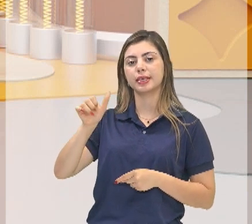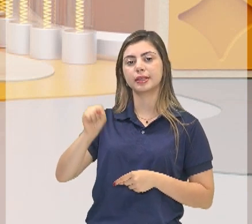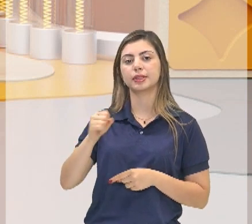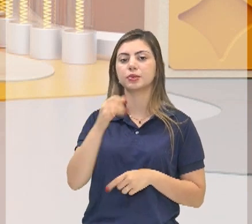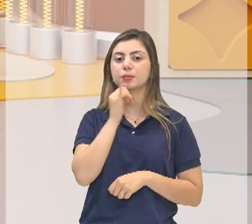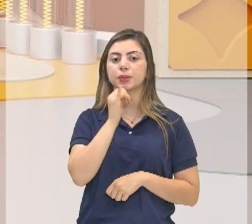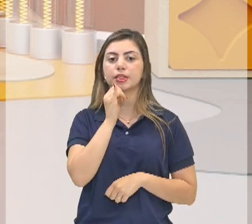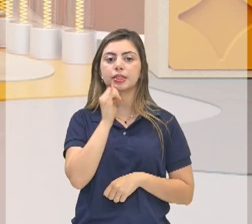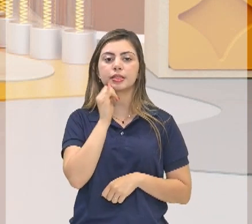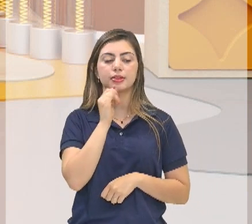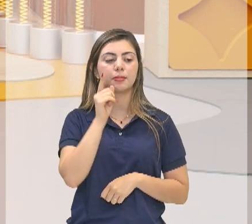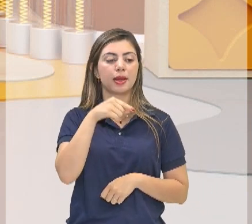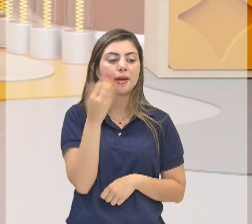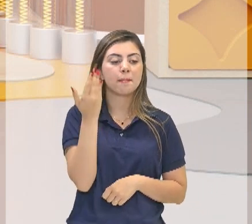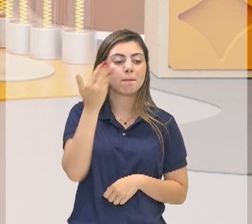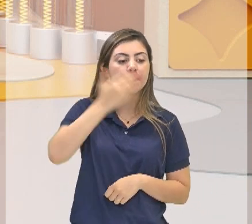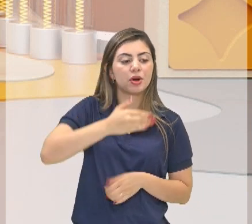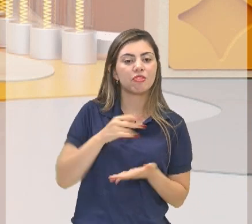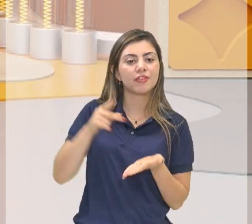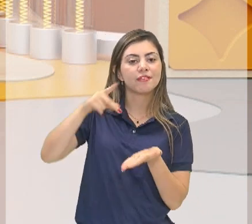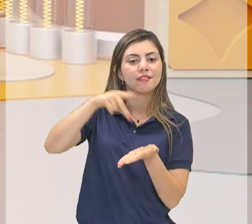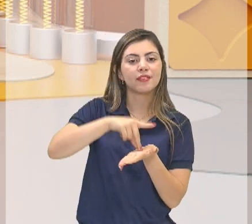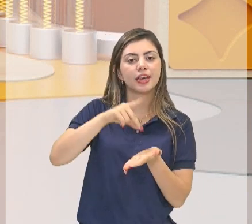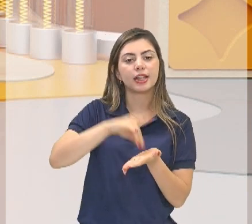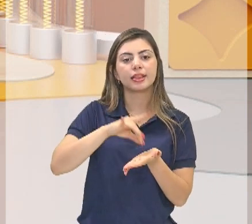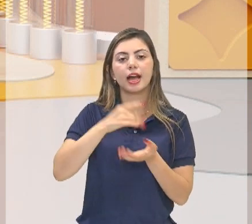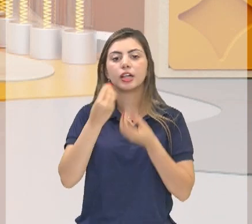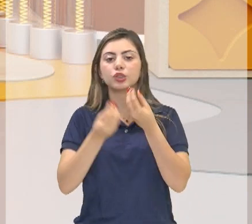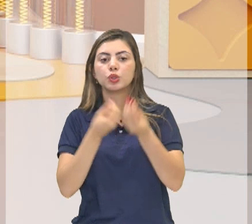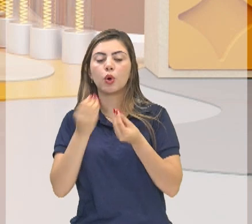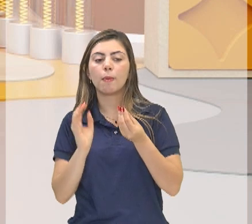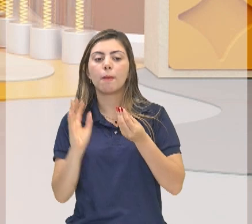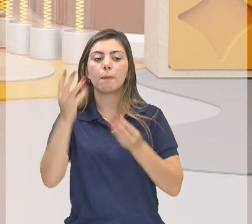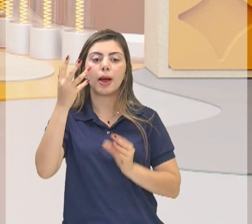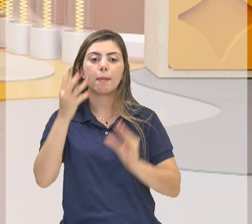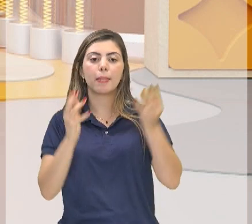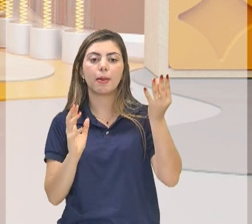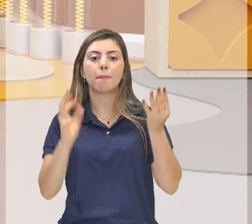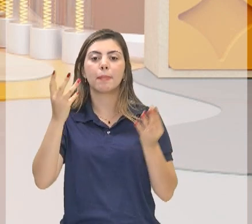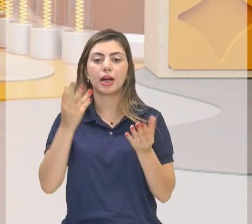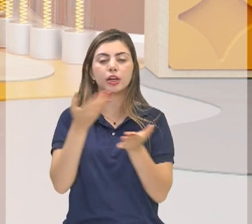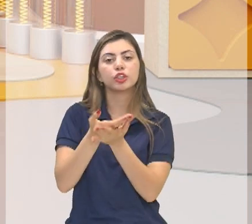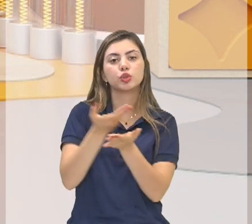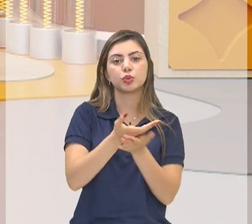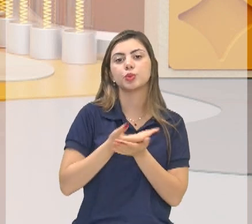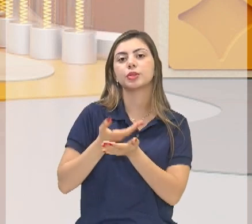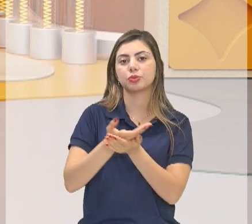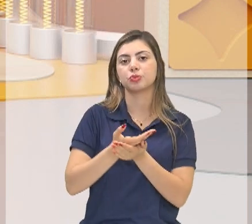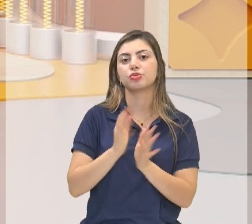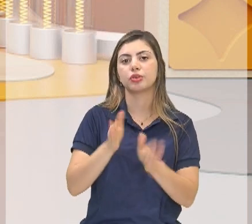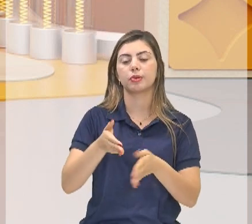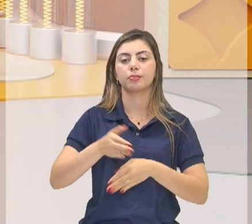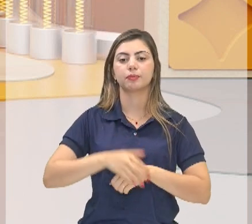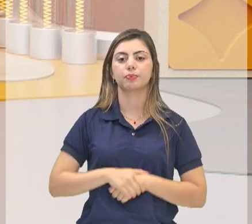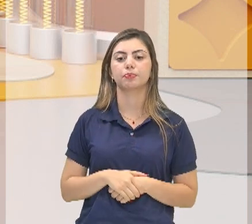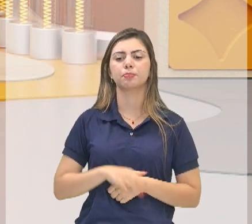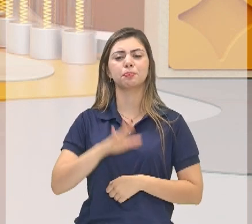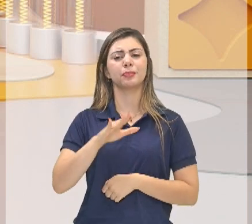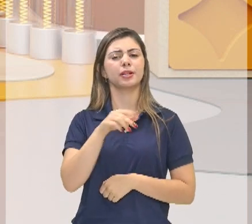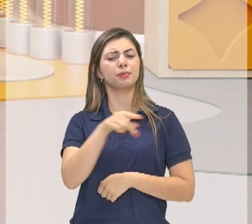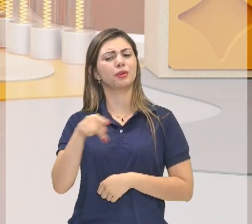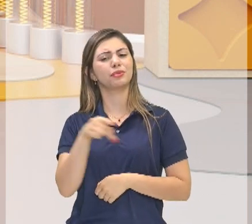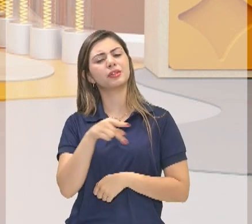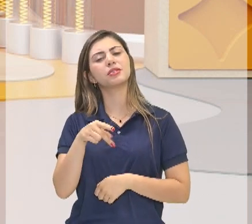ou evidências contemporâneas dos eventos que estão sendo estudados. Mas, professor, eu